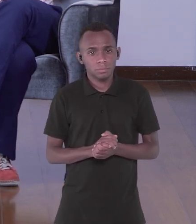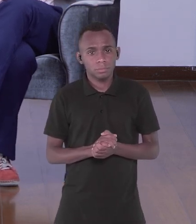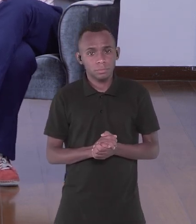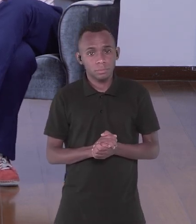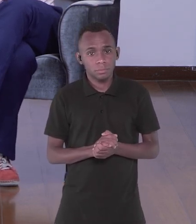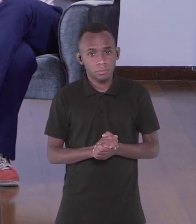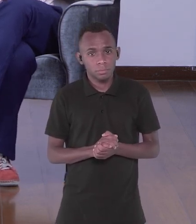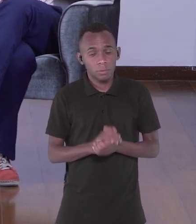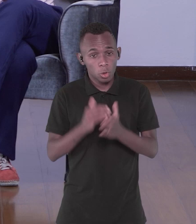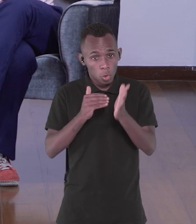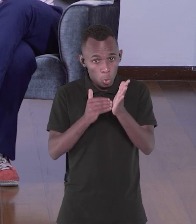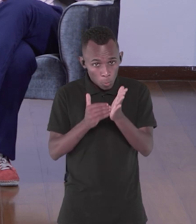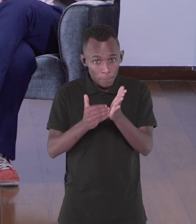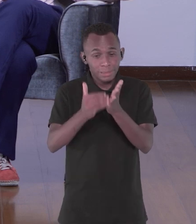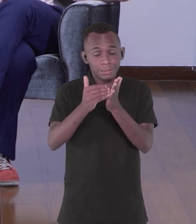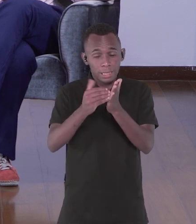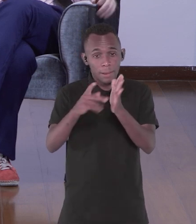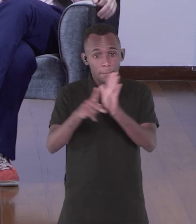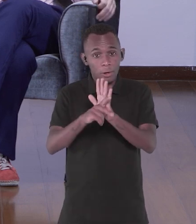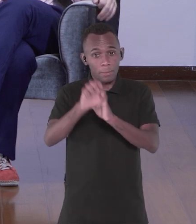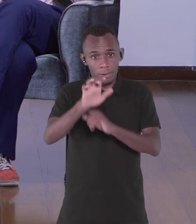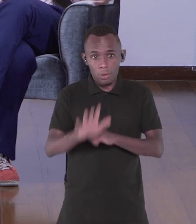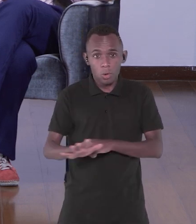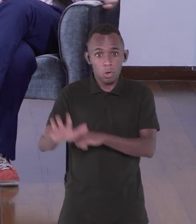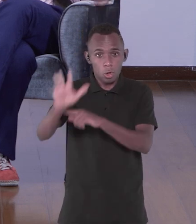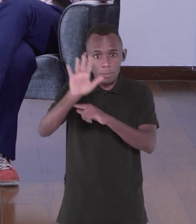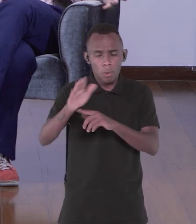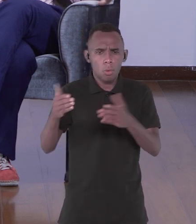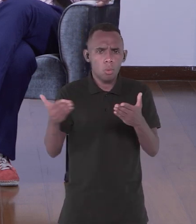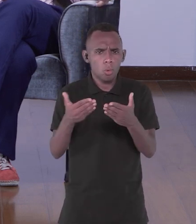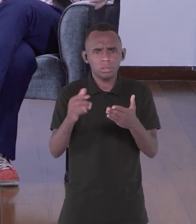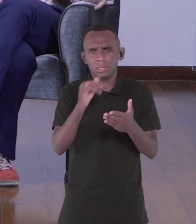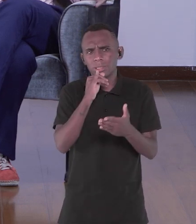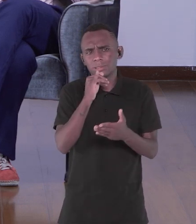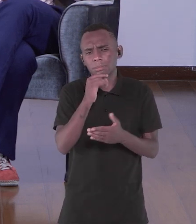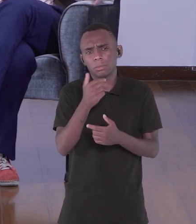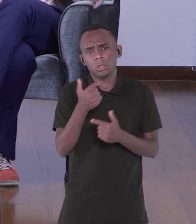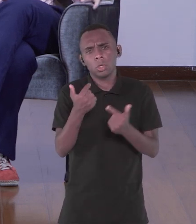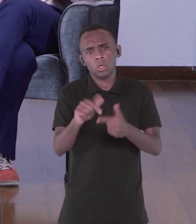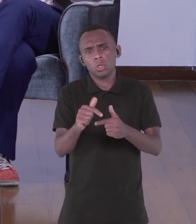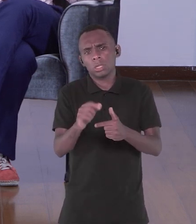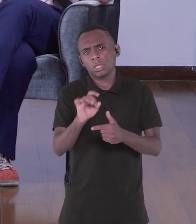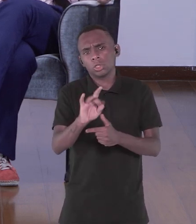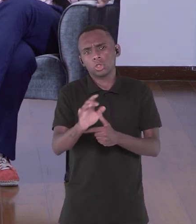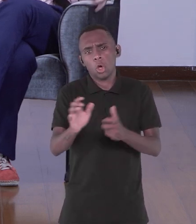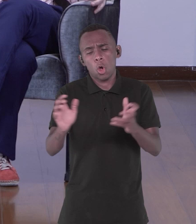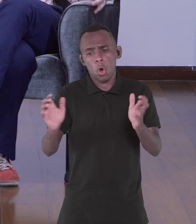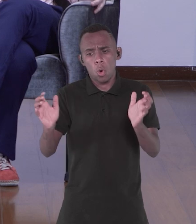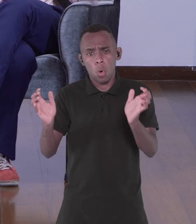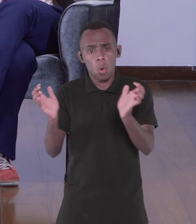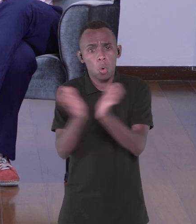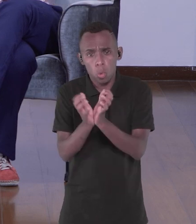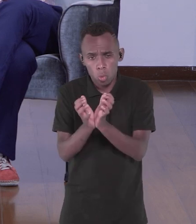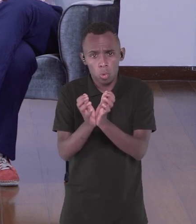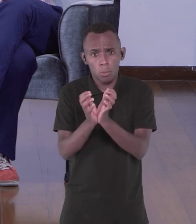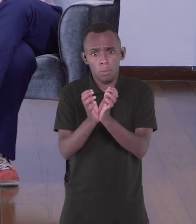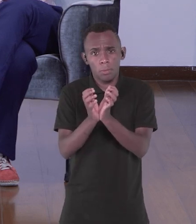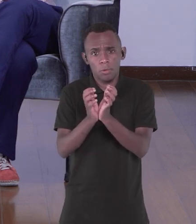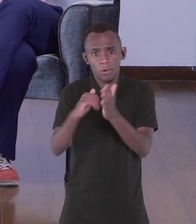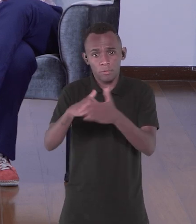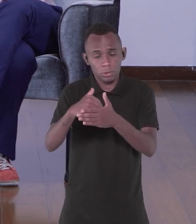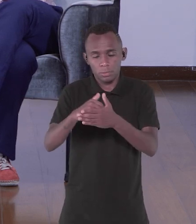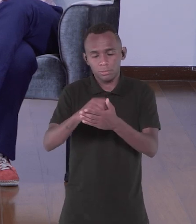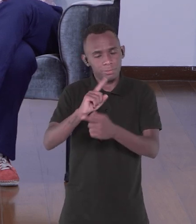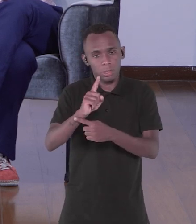Vou começar falando da situação europeia. Hoje você não tem clubes, apenas clubes, são multinacionais. E eu não estou falando